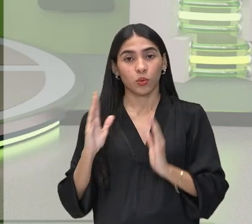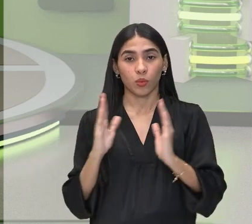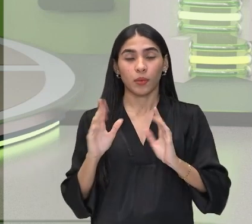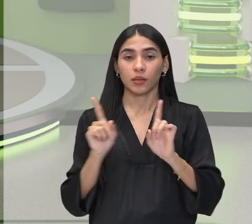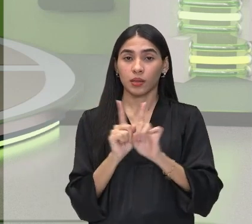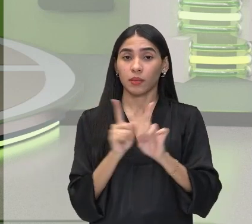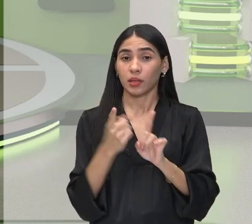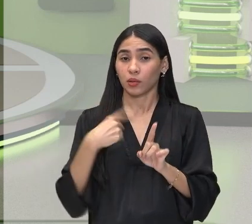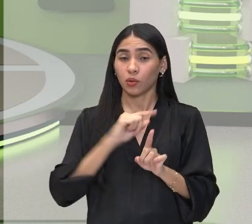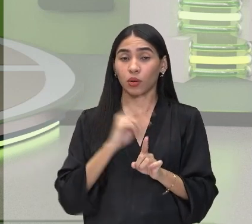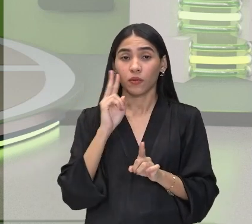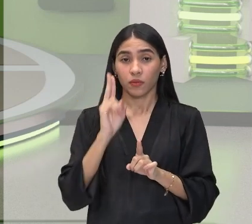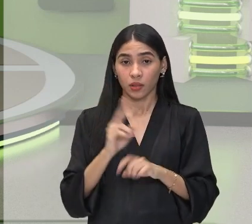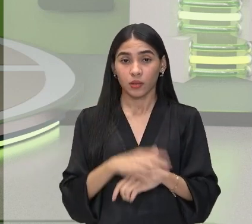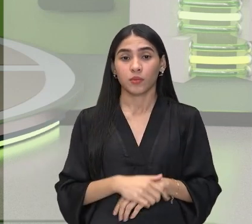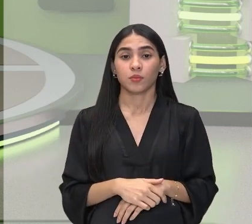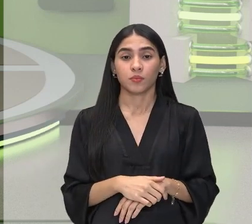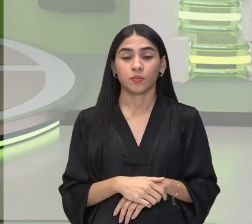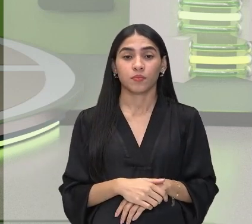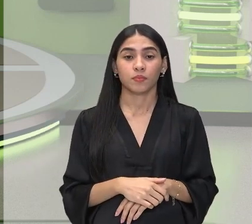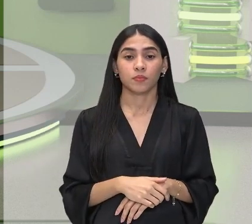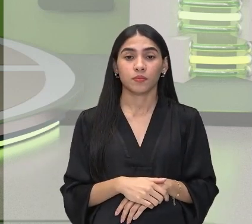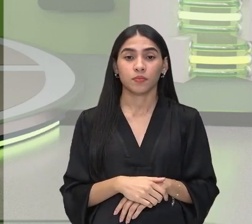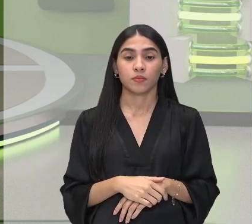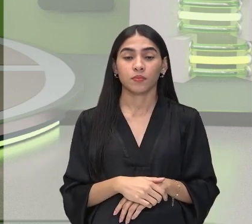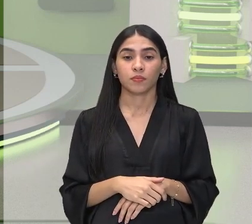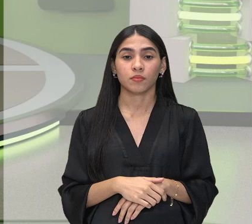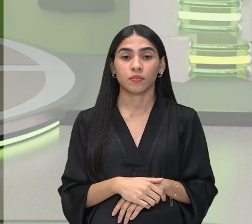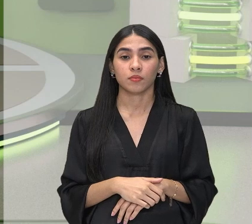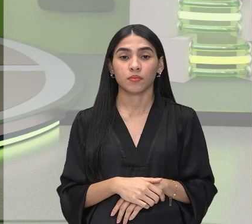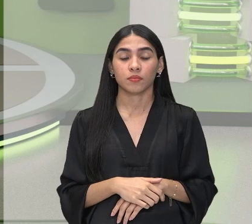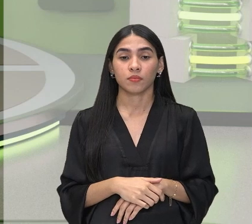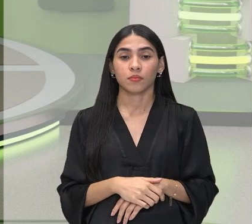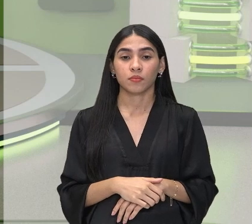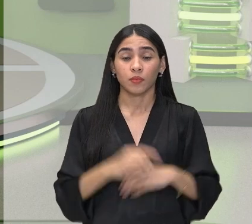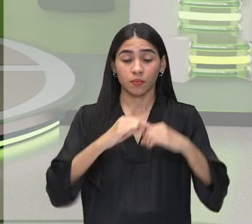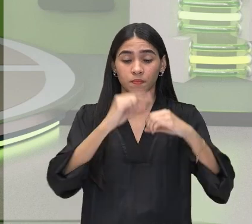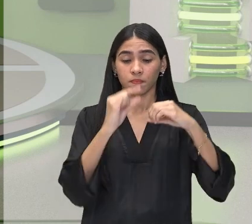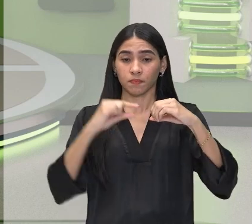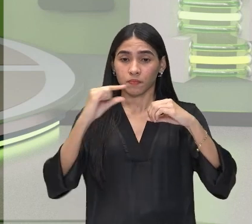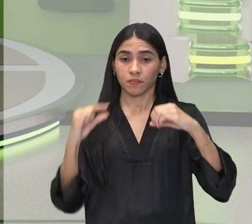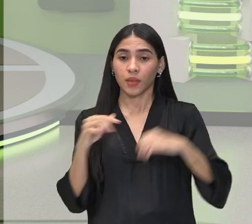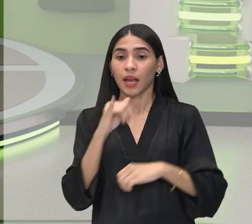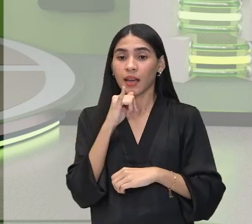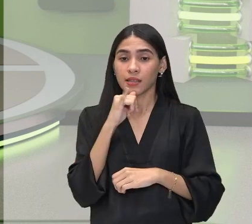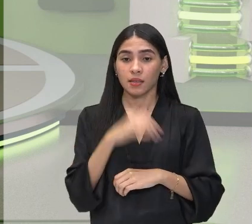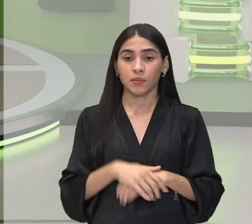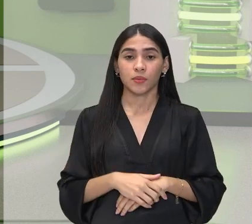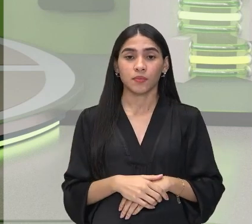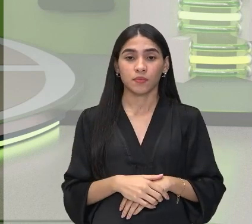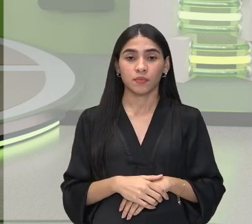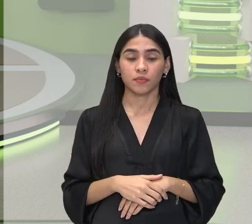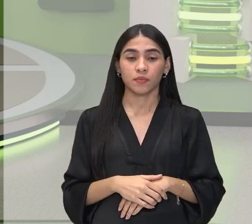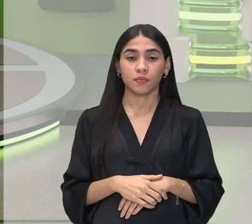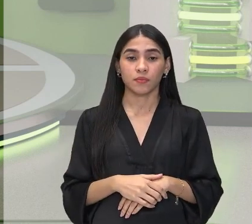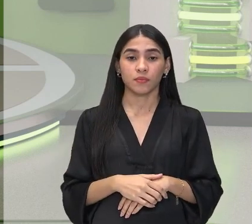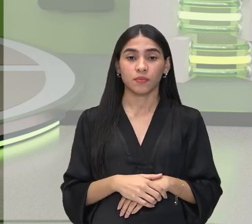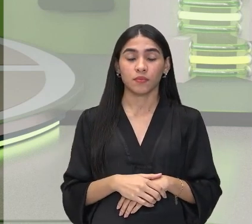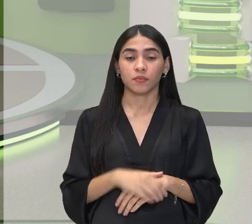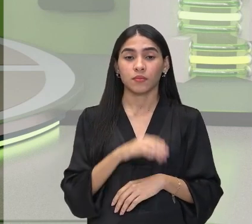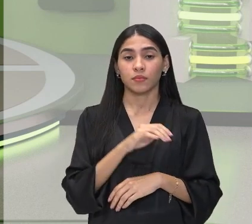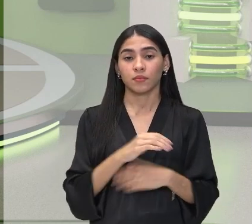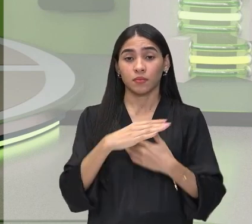vimos a metamorfose também dentro dos invertebrados, com o exemplo do ciclo de vida da